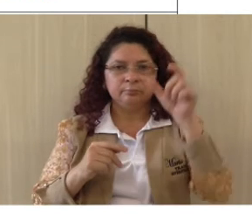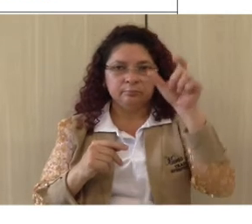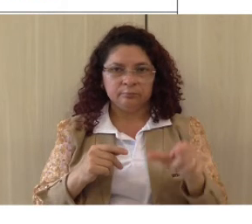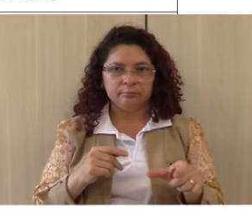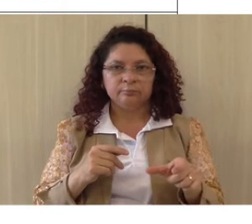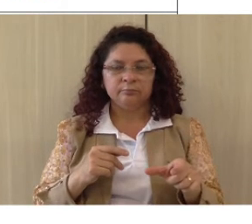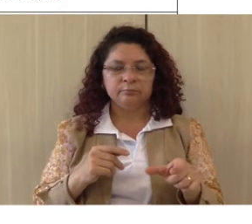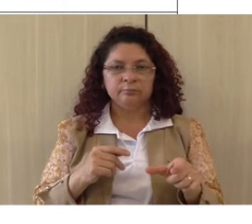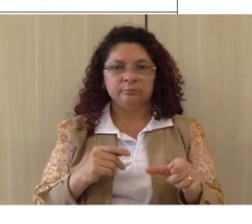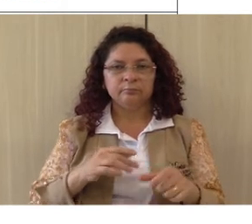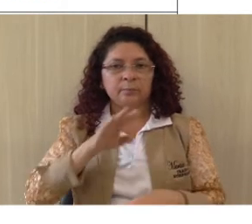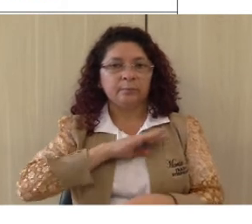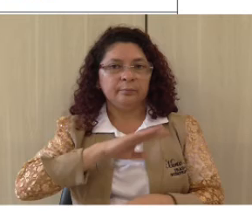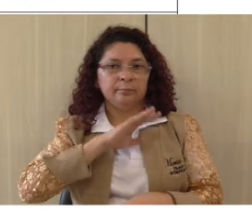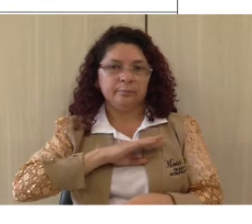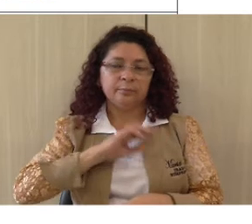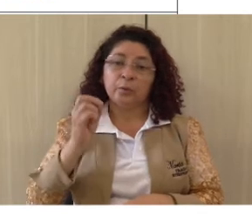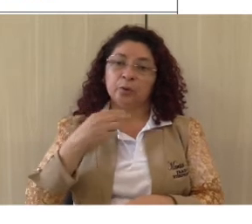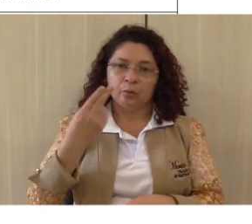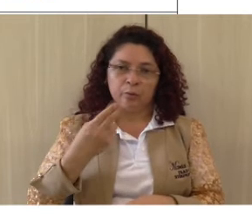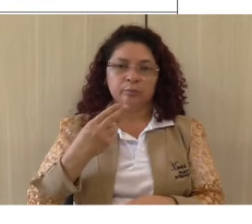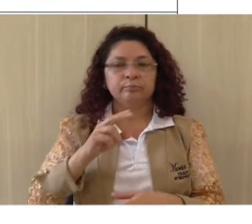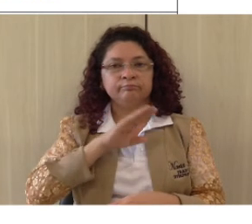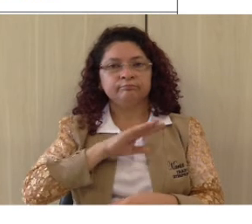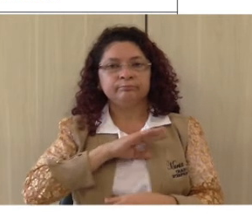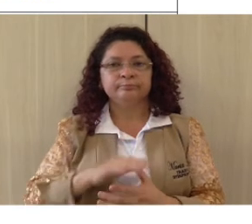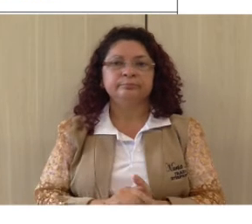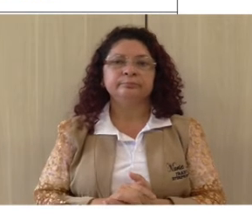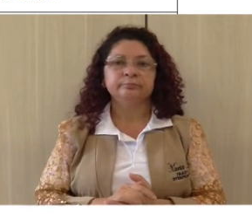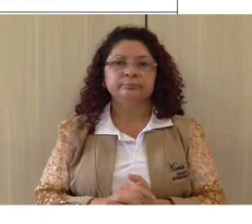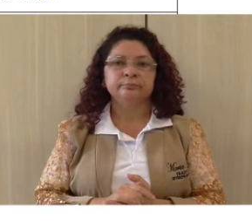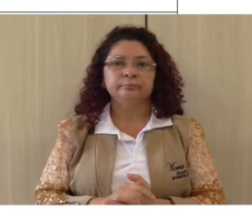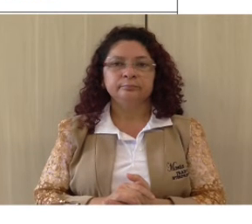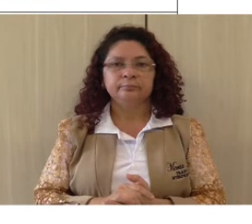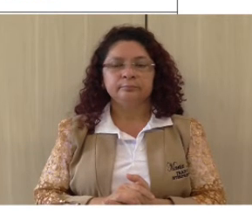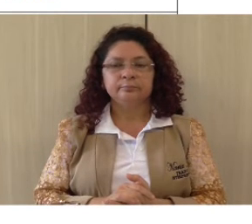média de língua portuguesa ou português.